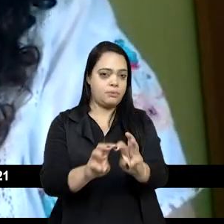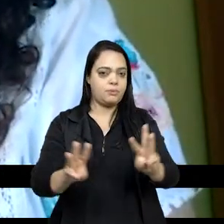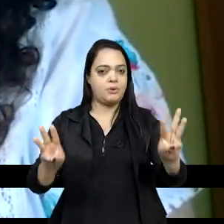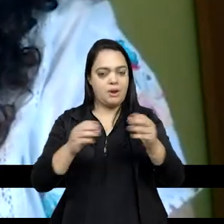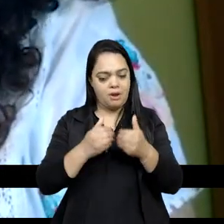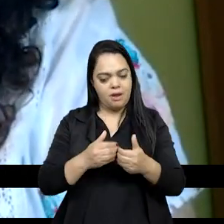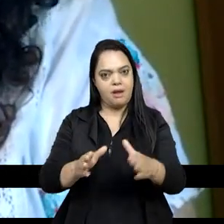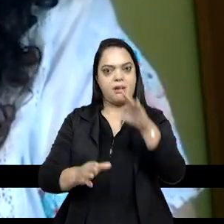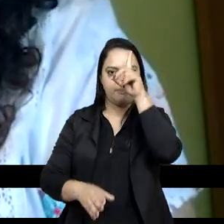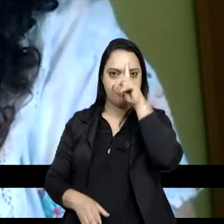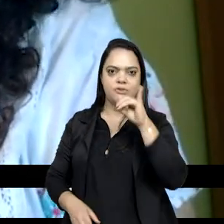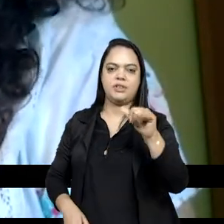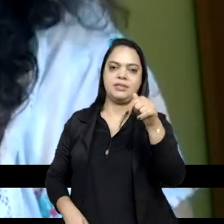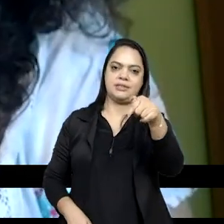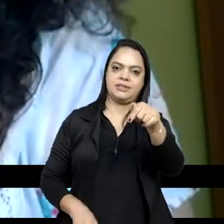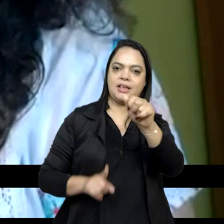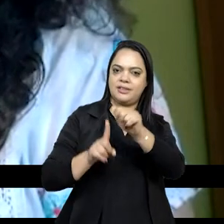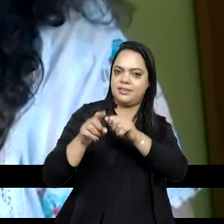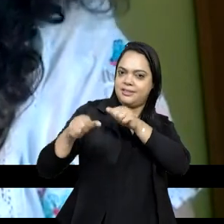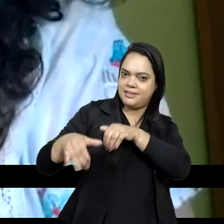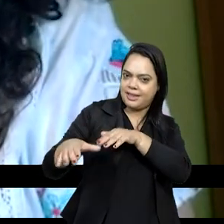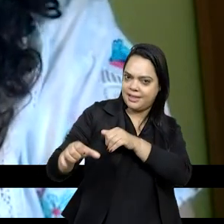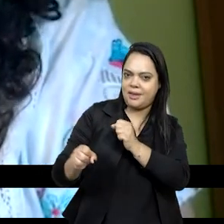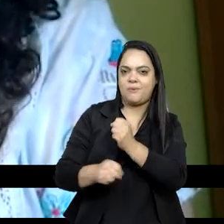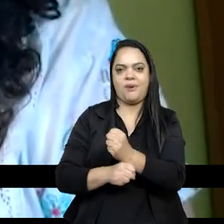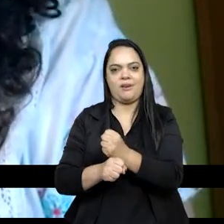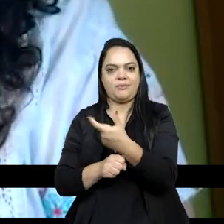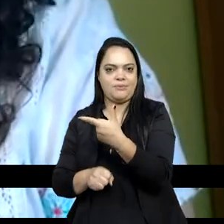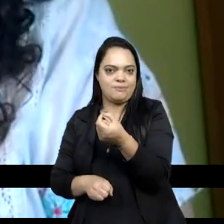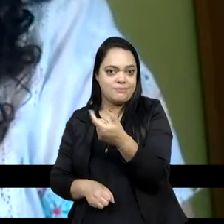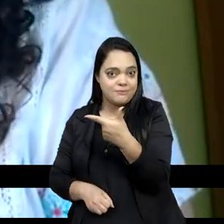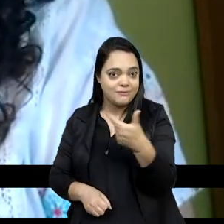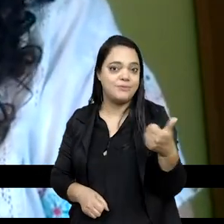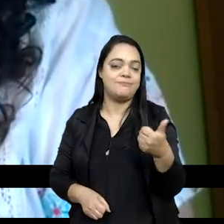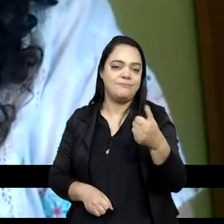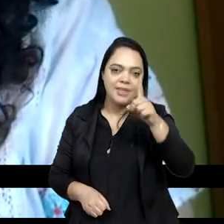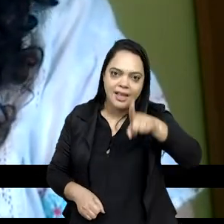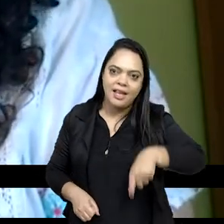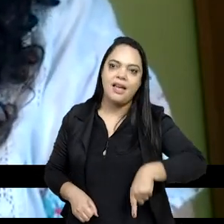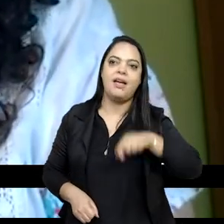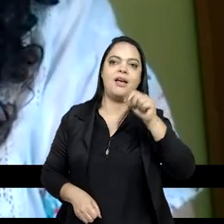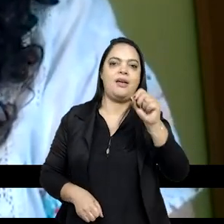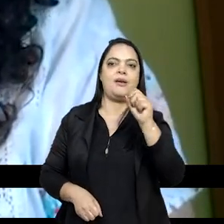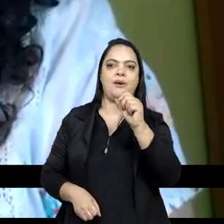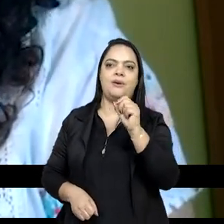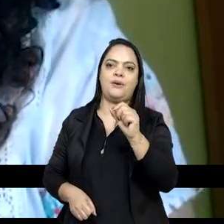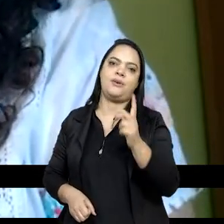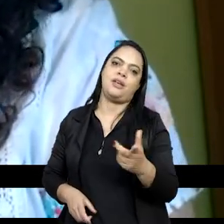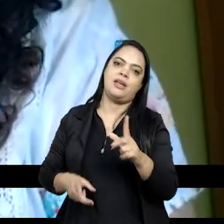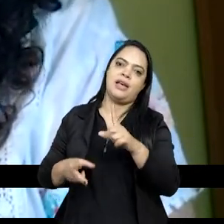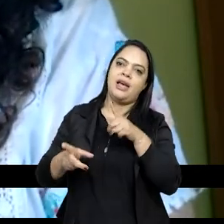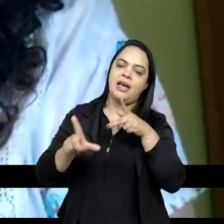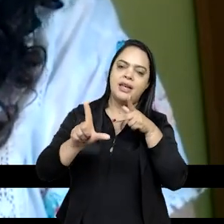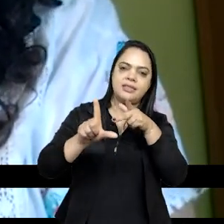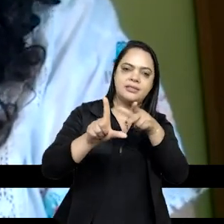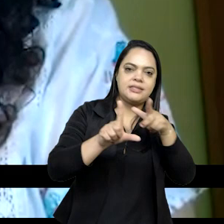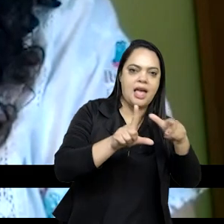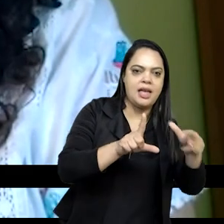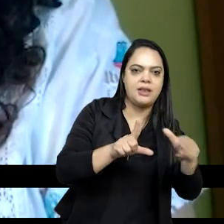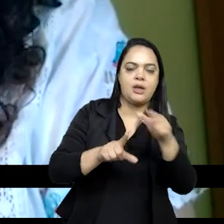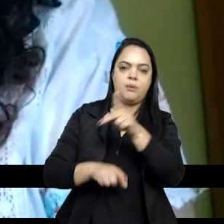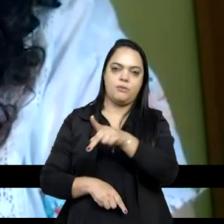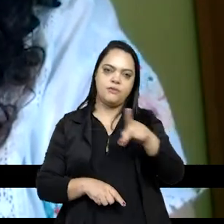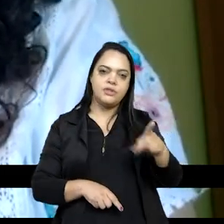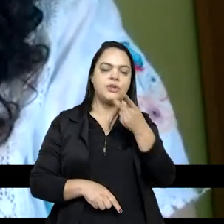no ar no dia 7 de setembro de 2021 e esta é a série Professores Falam